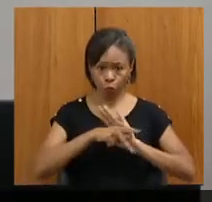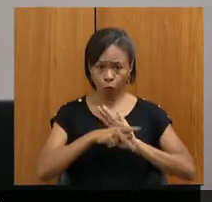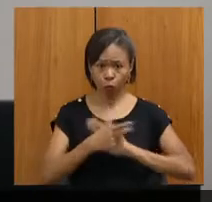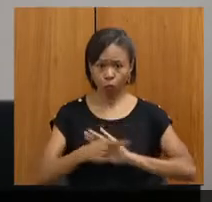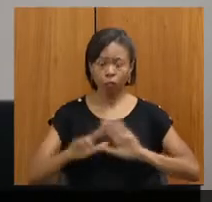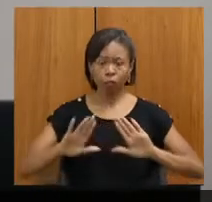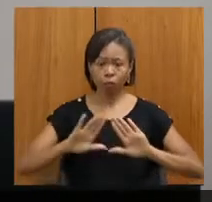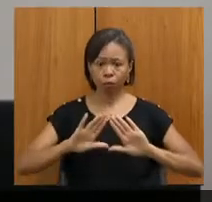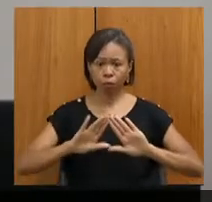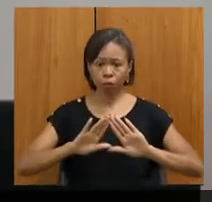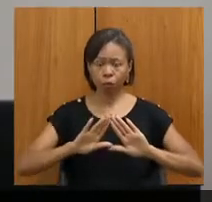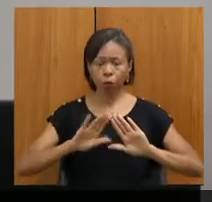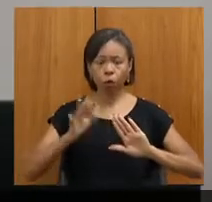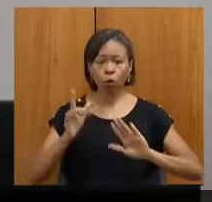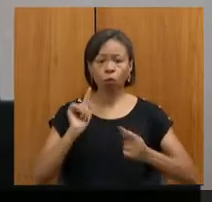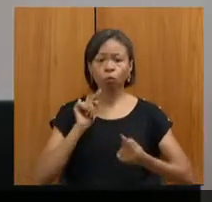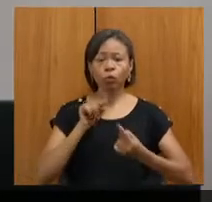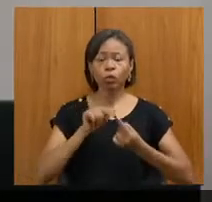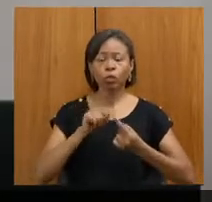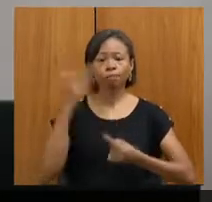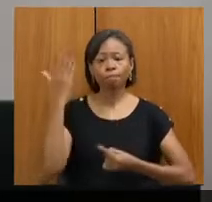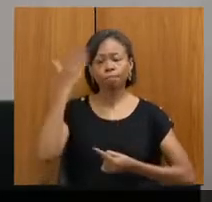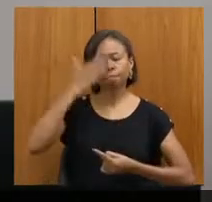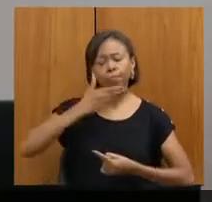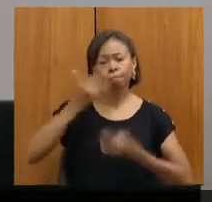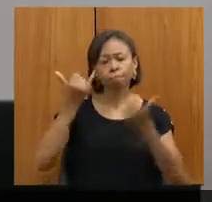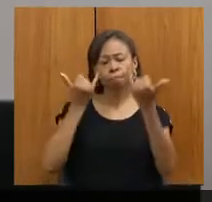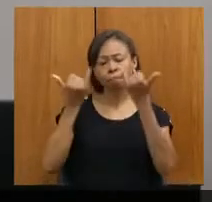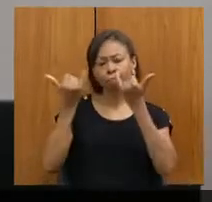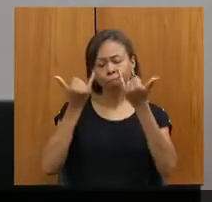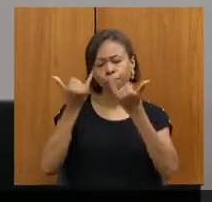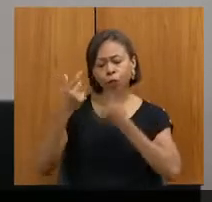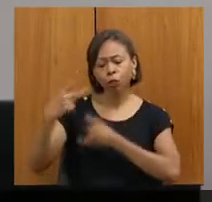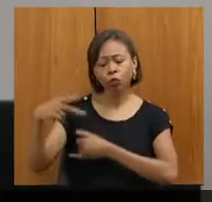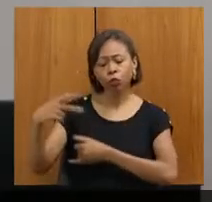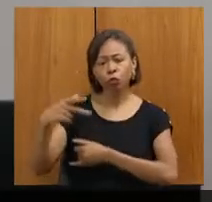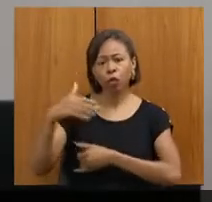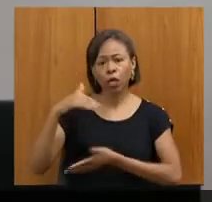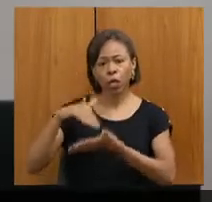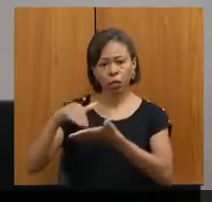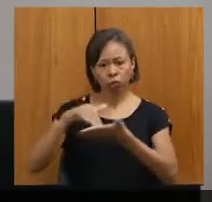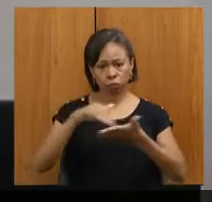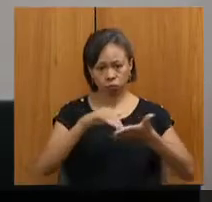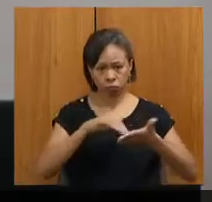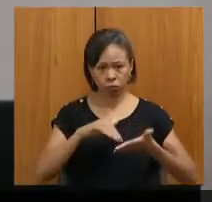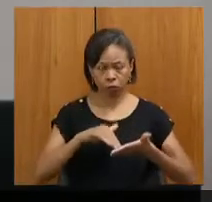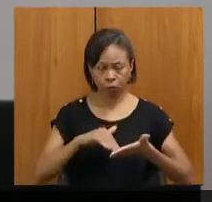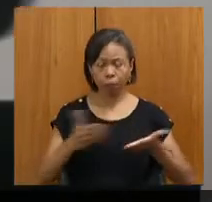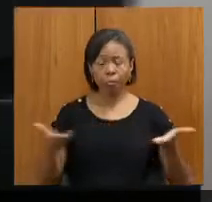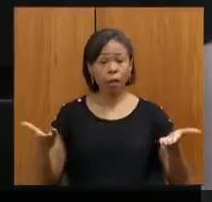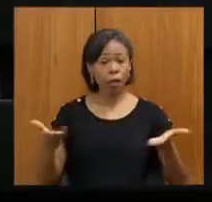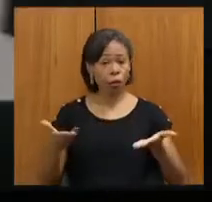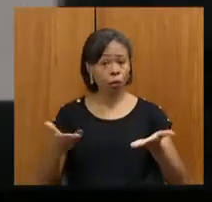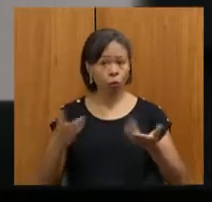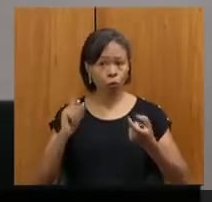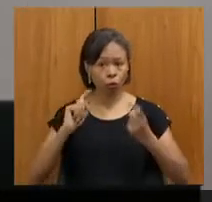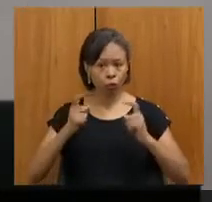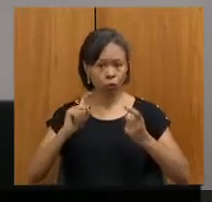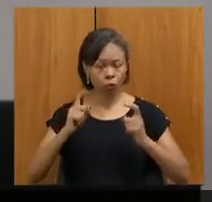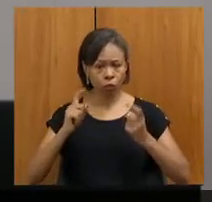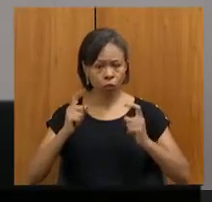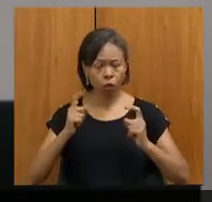prestar informações sobre a gestão de suas respectivas áreas e esta reunião será